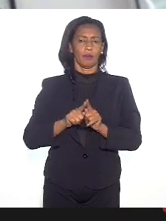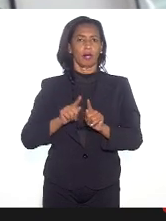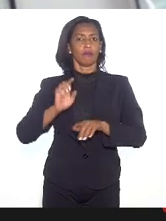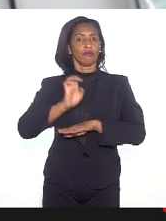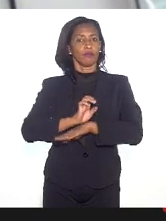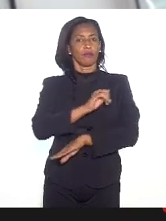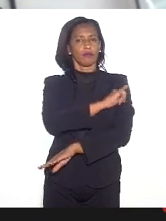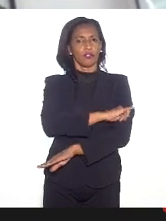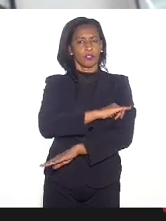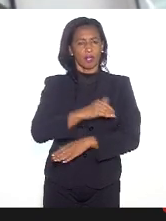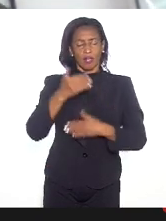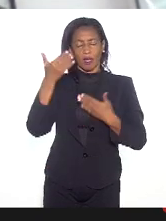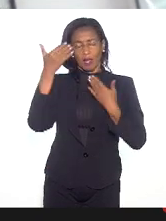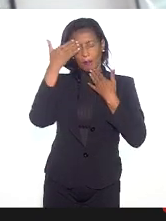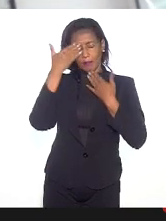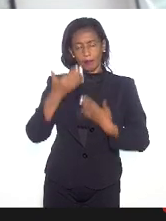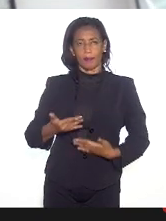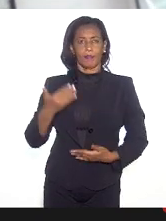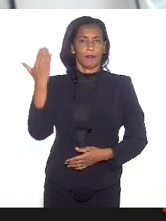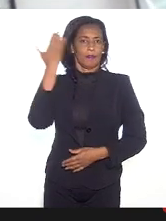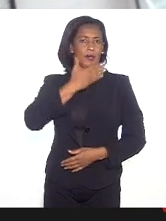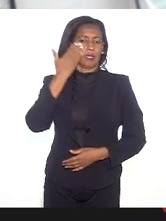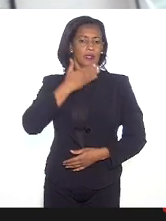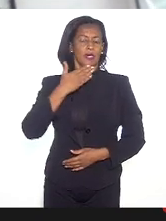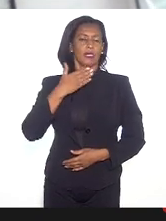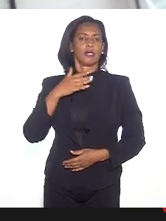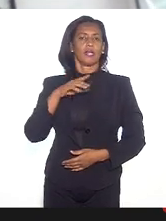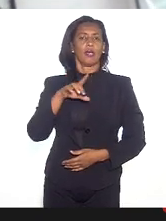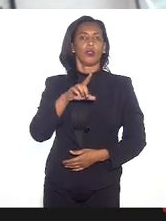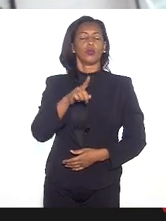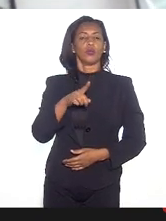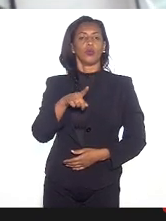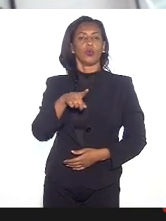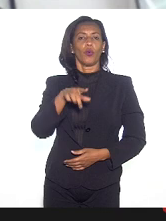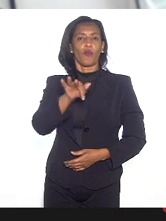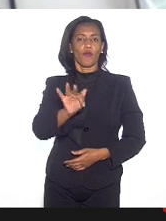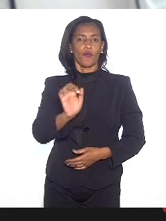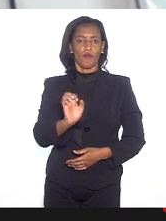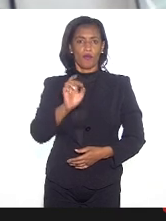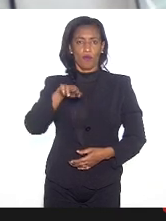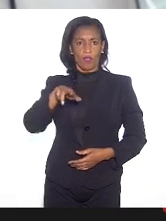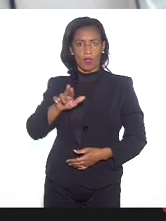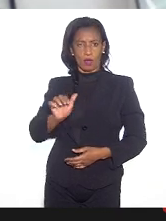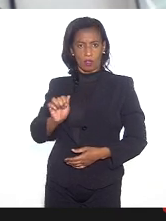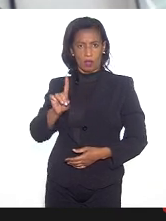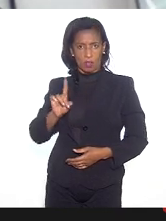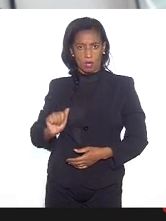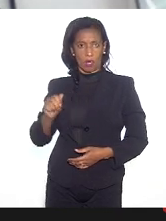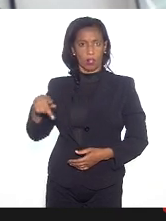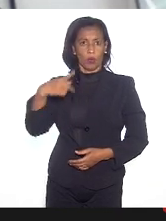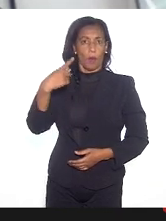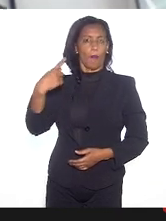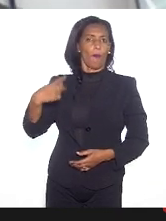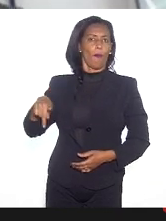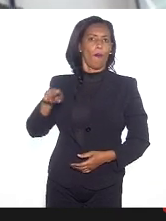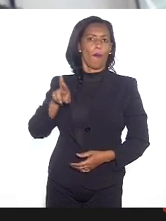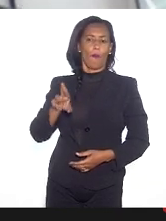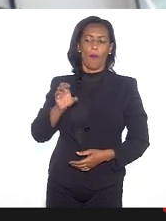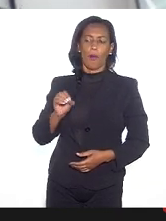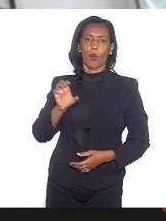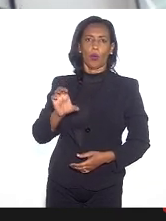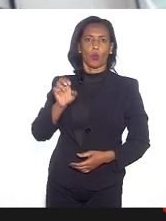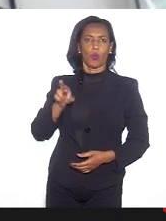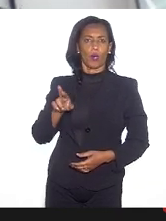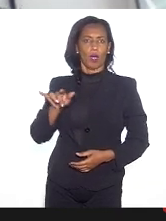Agradecer a presença do Procurador do Estado, doutor Fernando Barbalho, que é o responsável pela Procuradoria